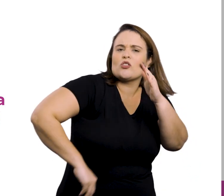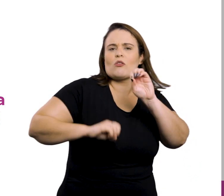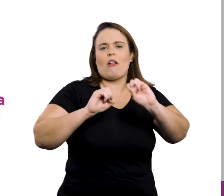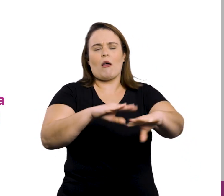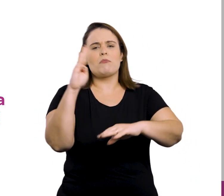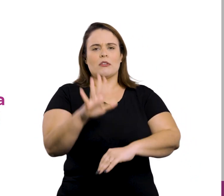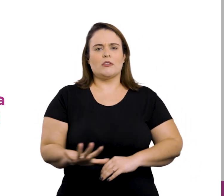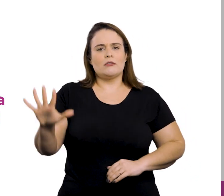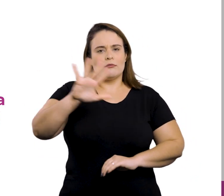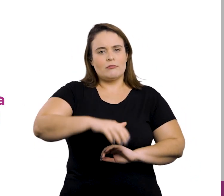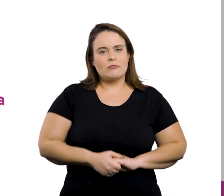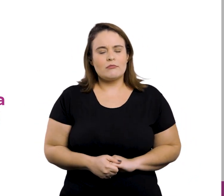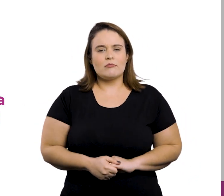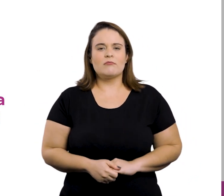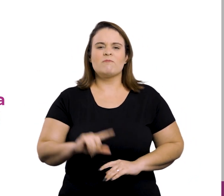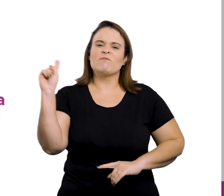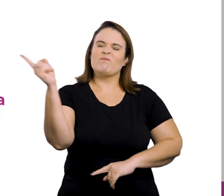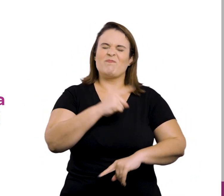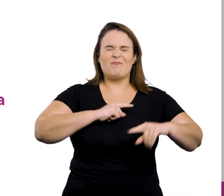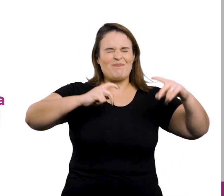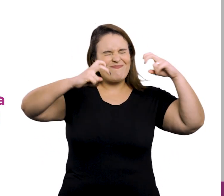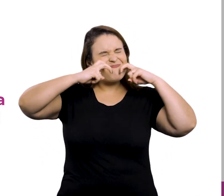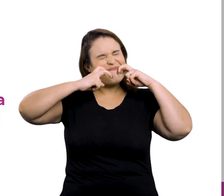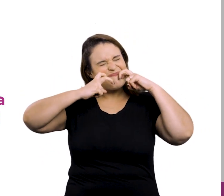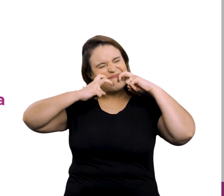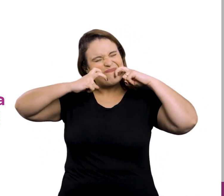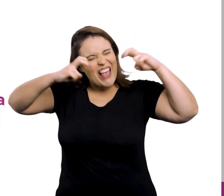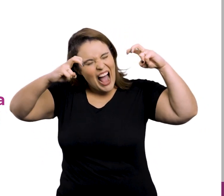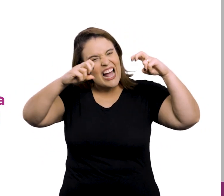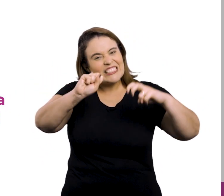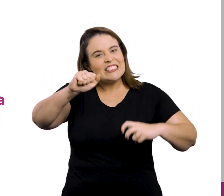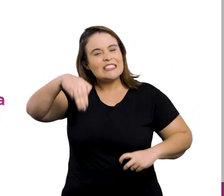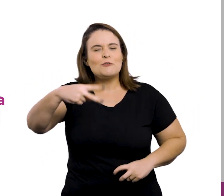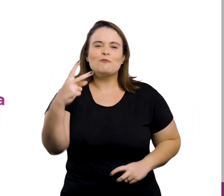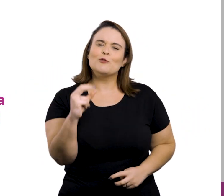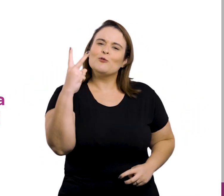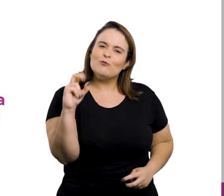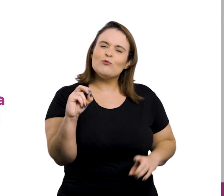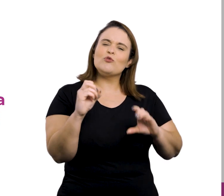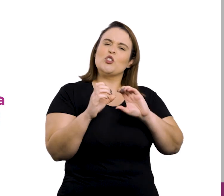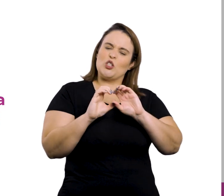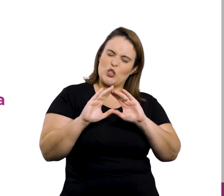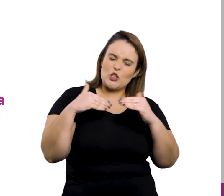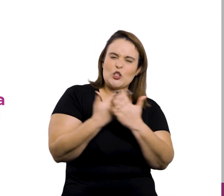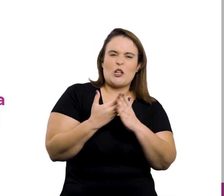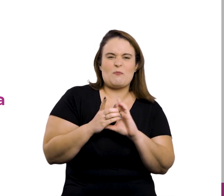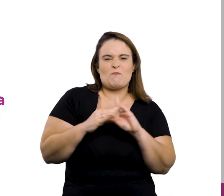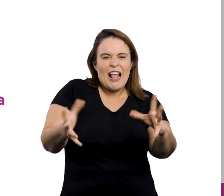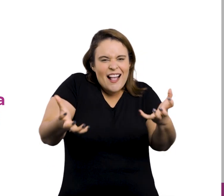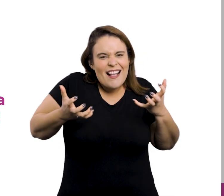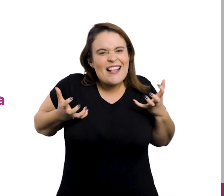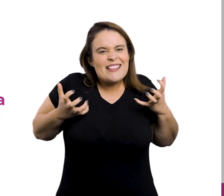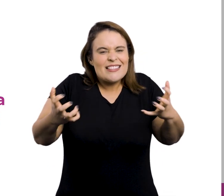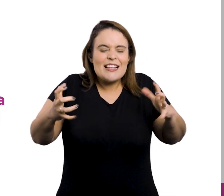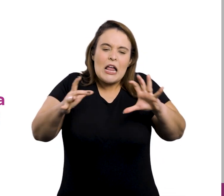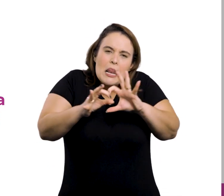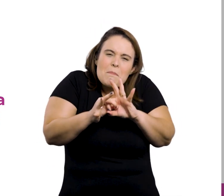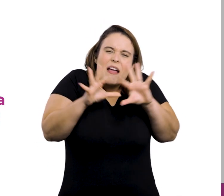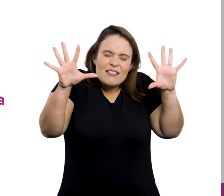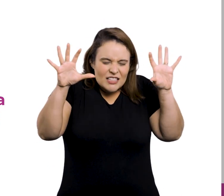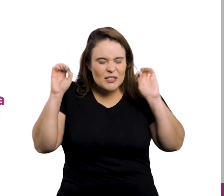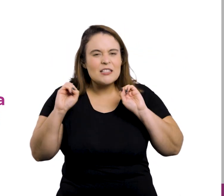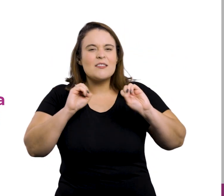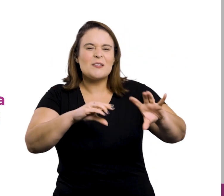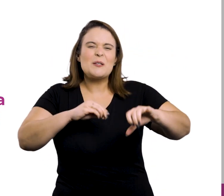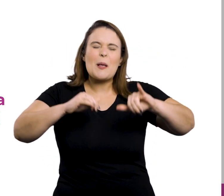passo que devemos dar para desbarbarizar a educação brasileira. Que o grito desbarbarizador da SAM 2020